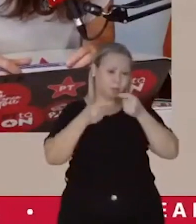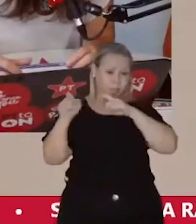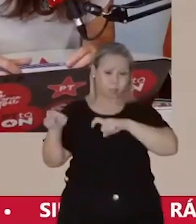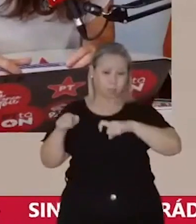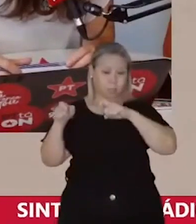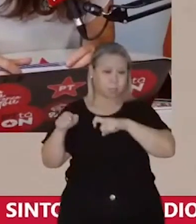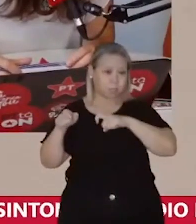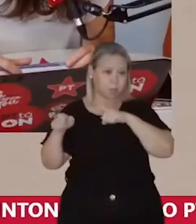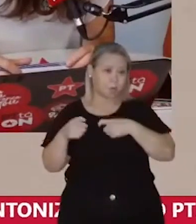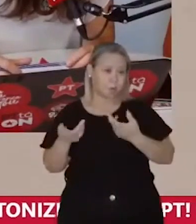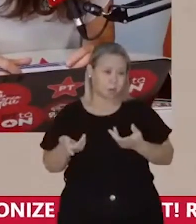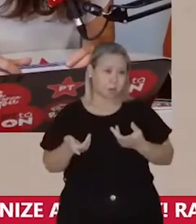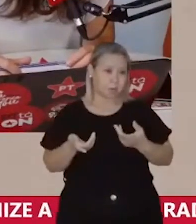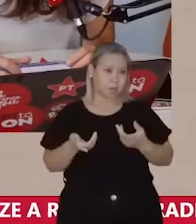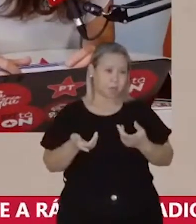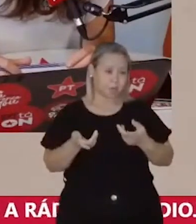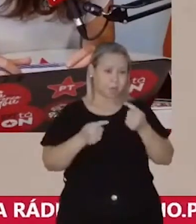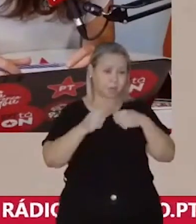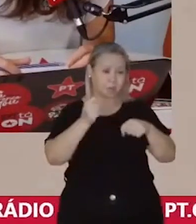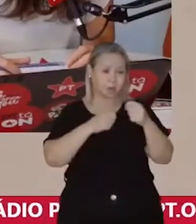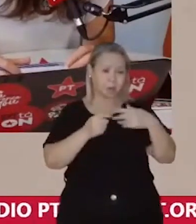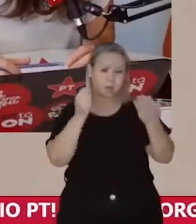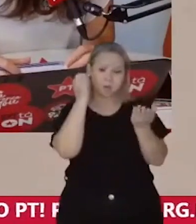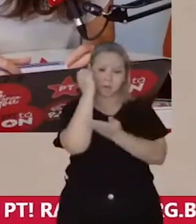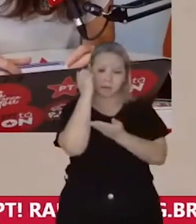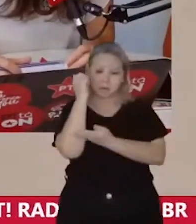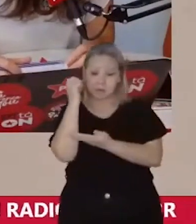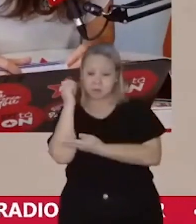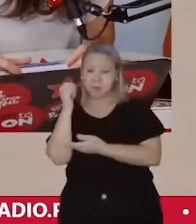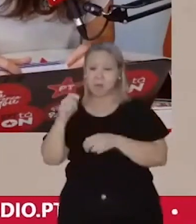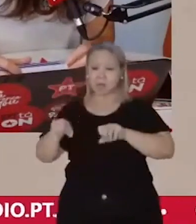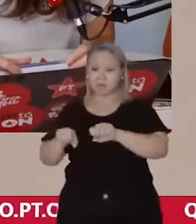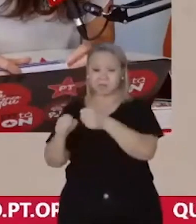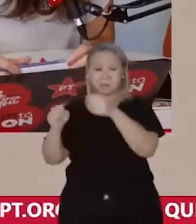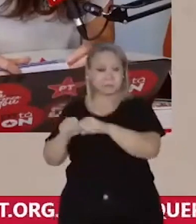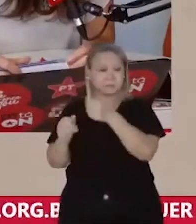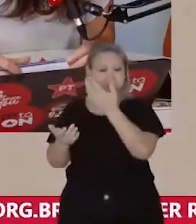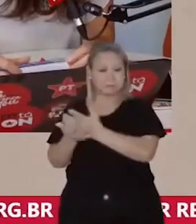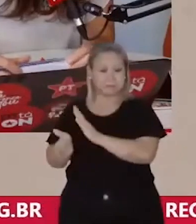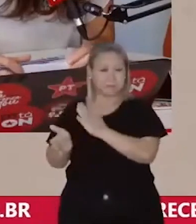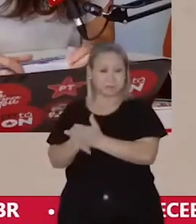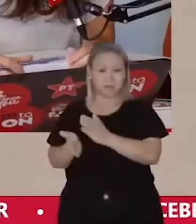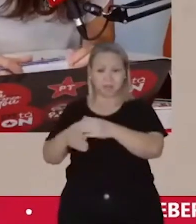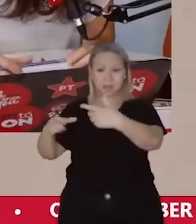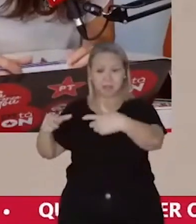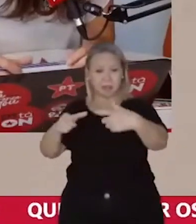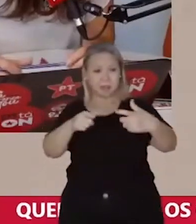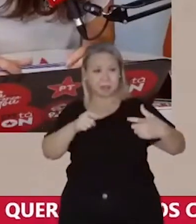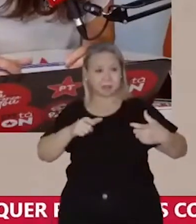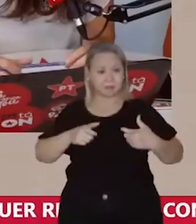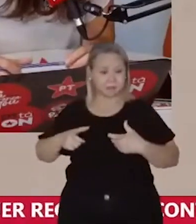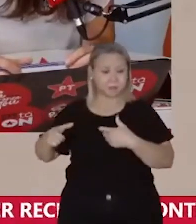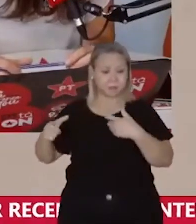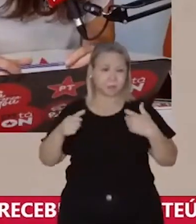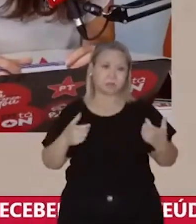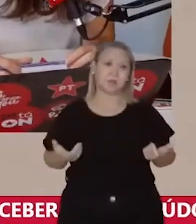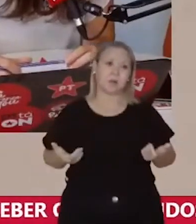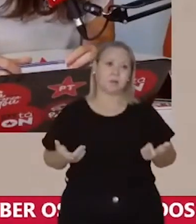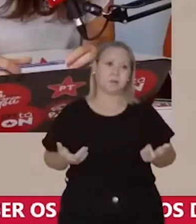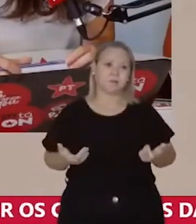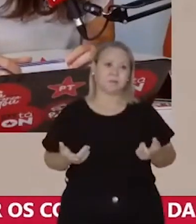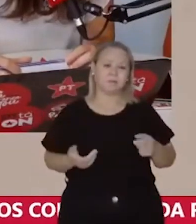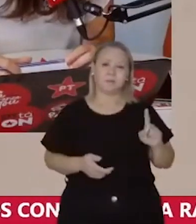porque a pecuária extensiva, você desmata um monte, você destrói um monte, e você tem um boi a cada hectare. Então, a produtividade não é